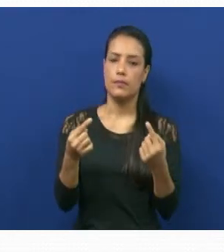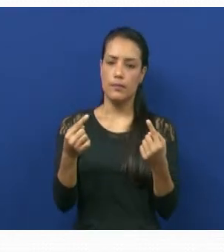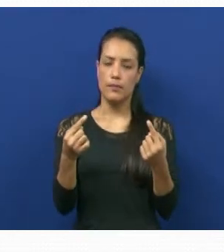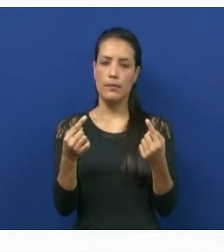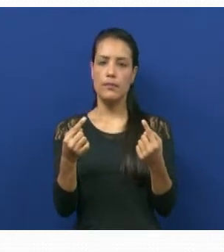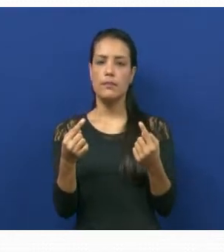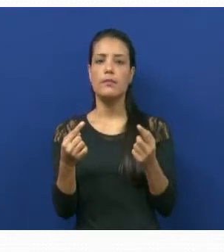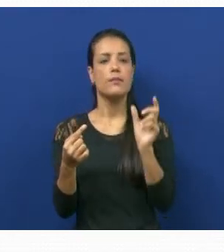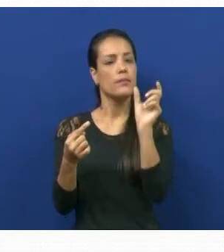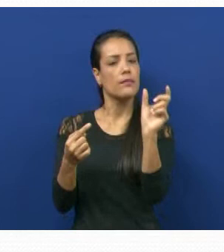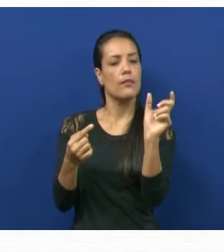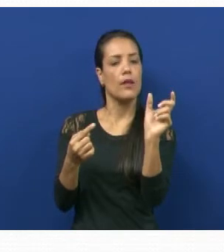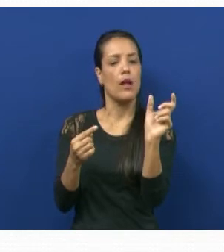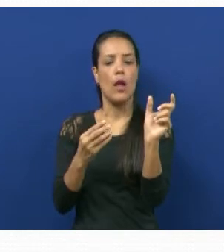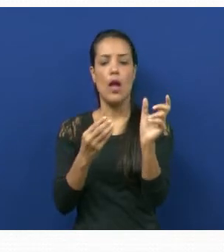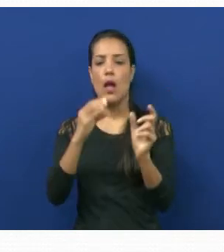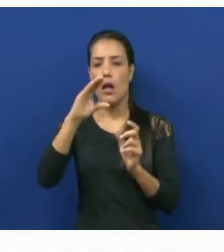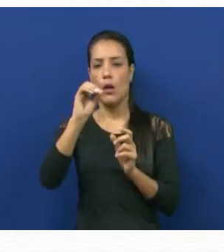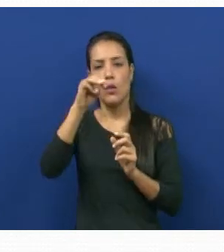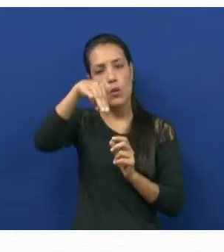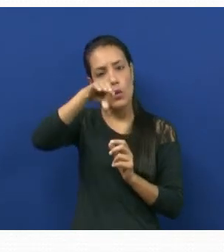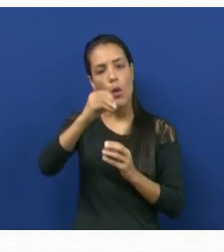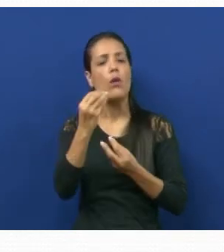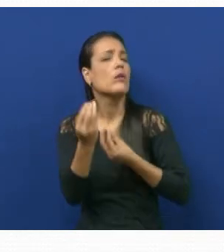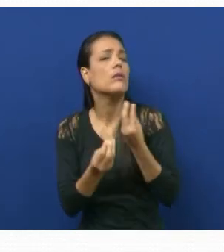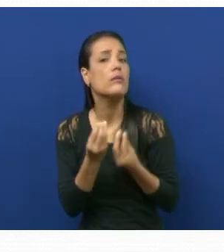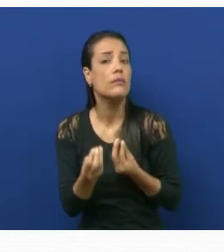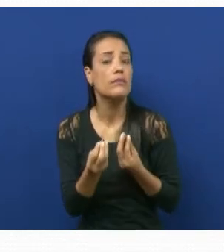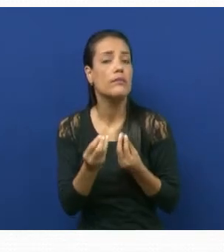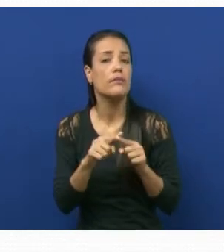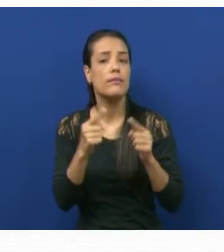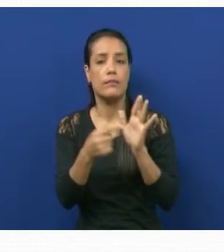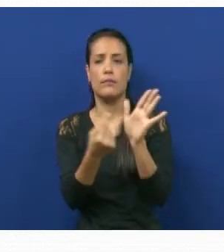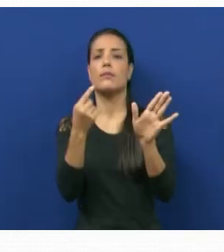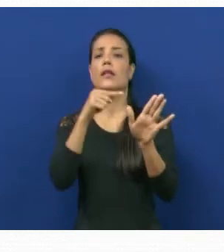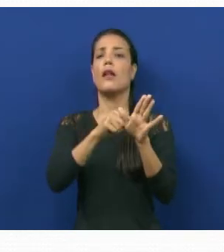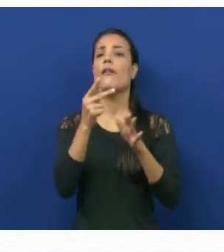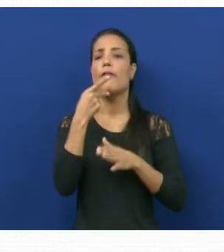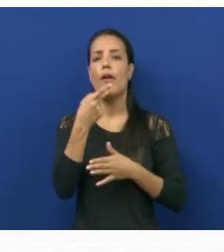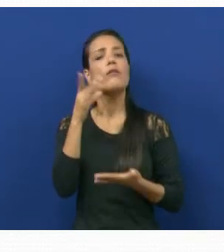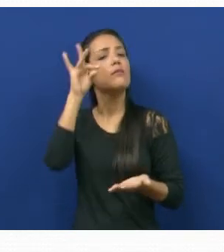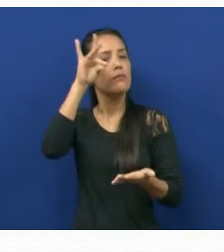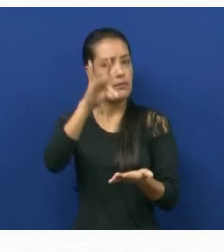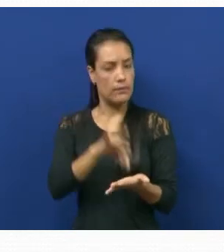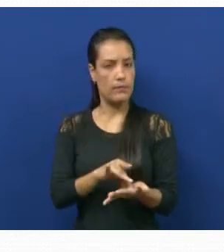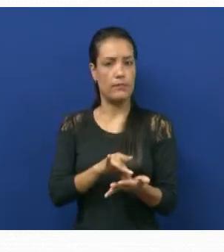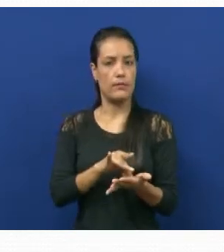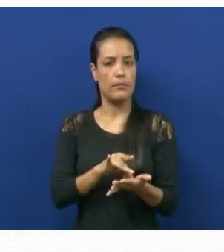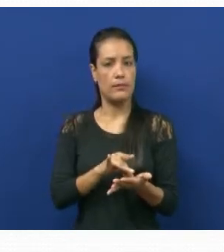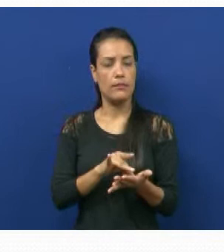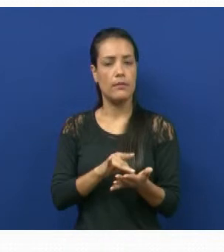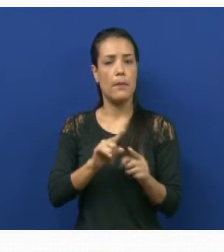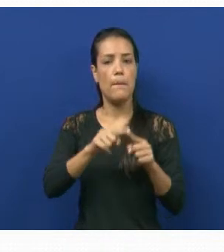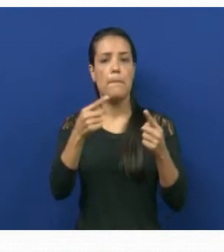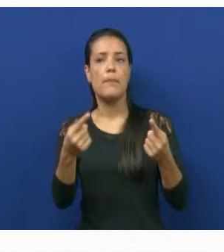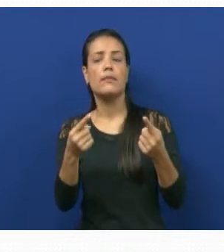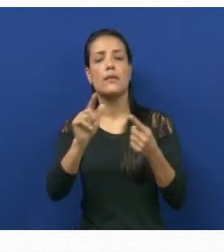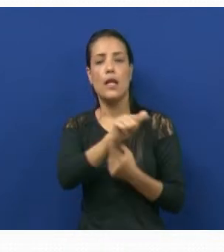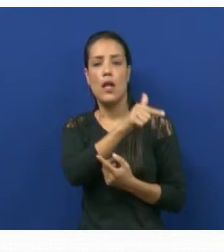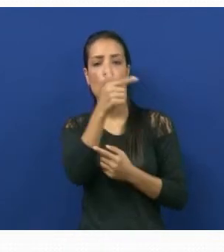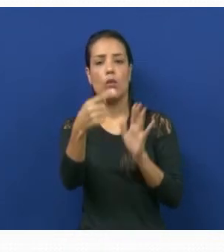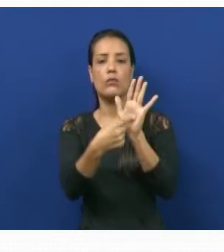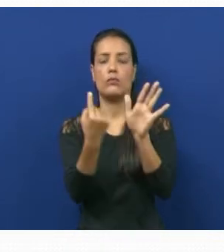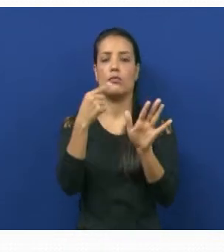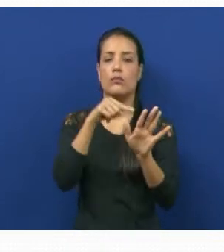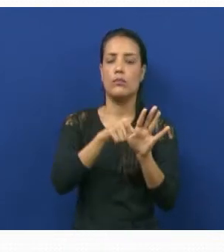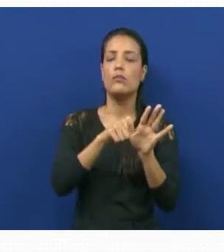é a palavrinha como. Na metáfora, eu realmente afirmo que uma coisa é outra. Por exemplo,